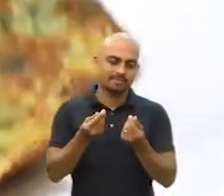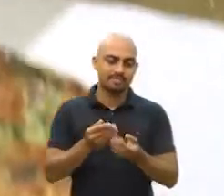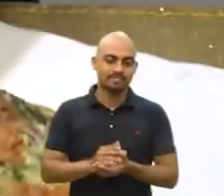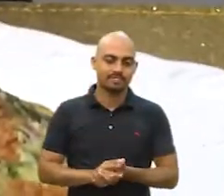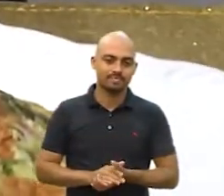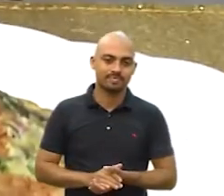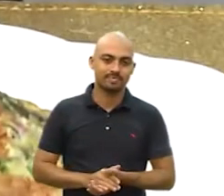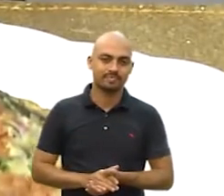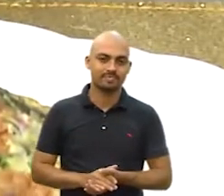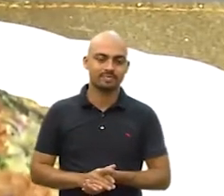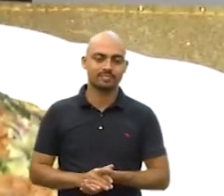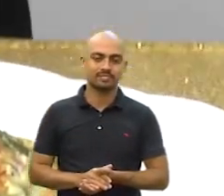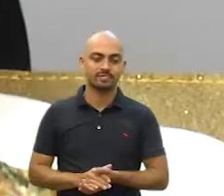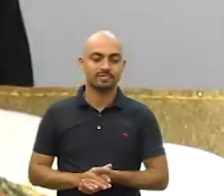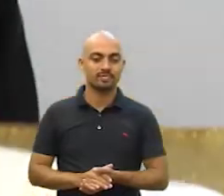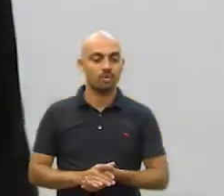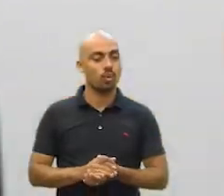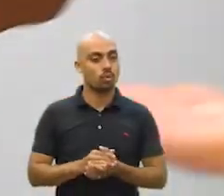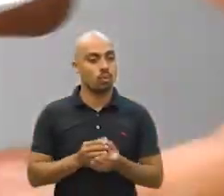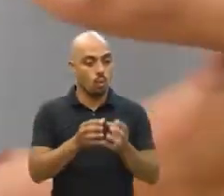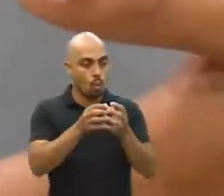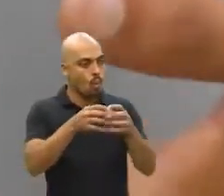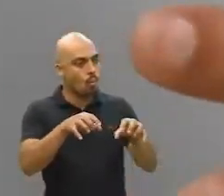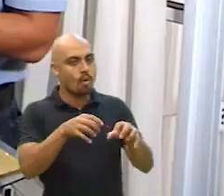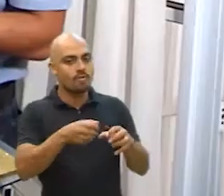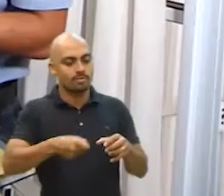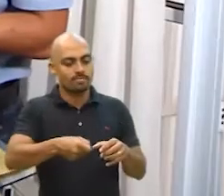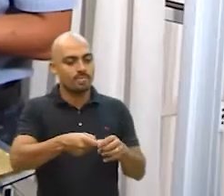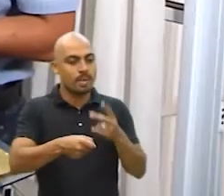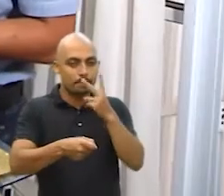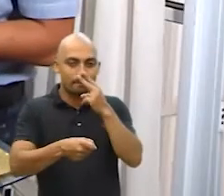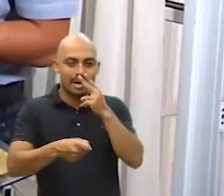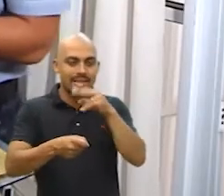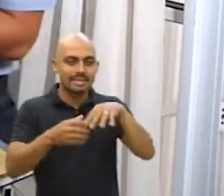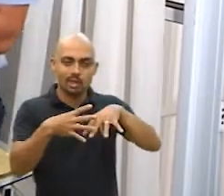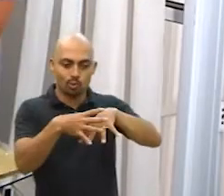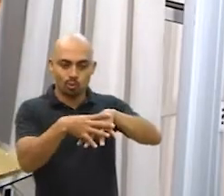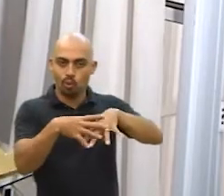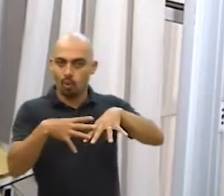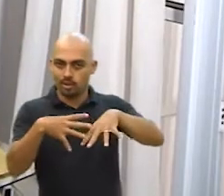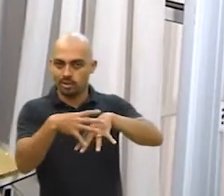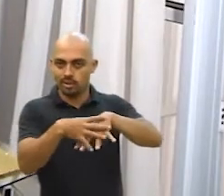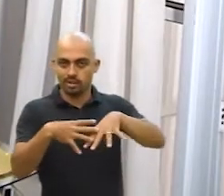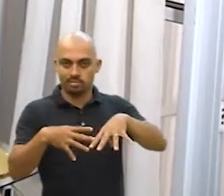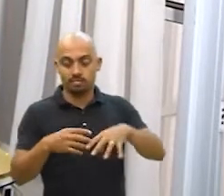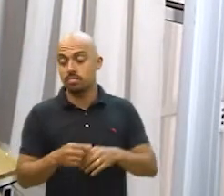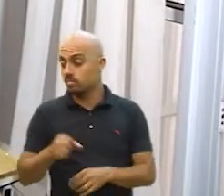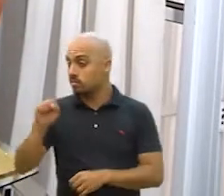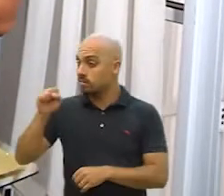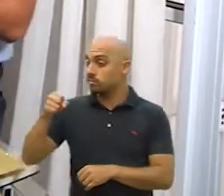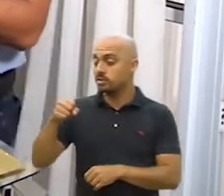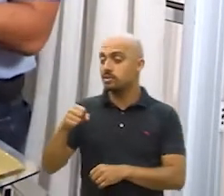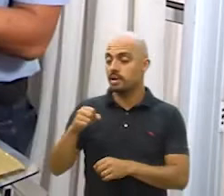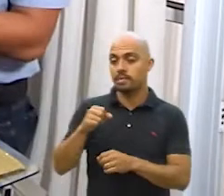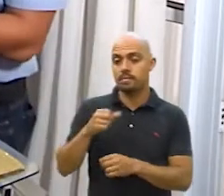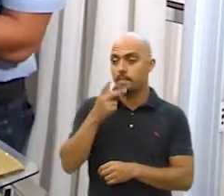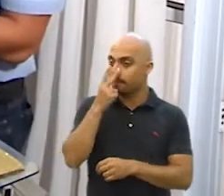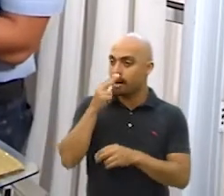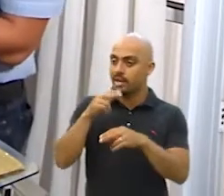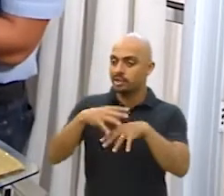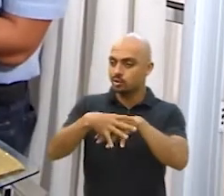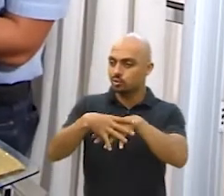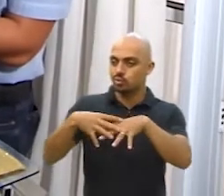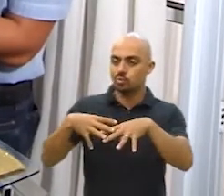torta... nossa omelete ficou parecida até com uma torta, né? Sim, fica um prato apresentável, assim, pra você comer como